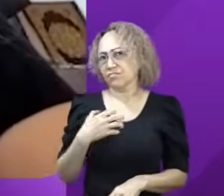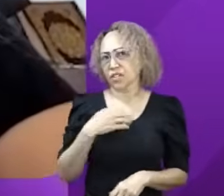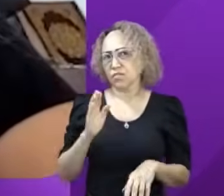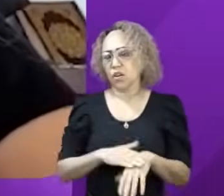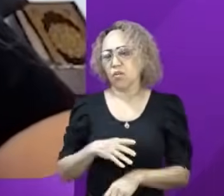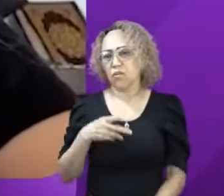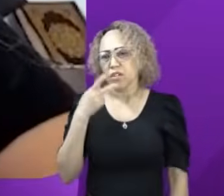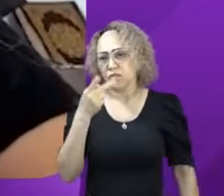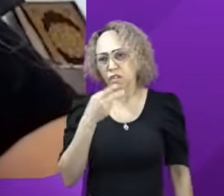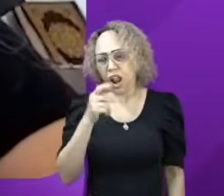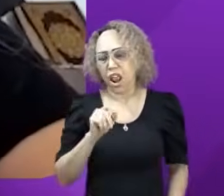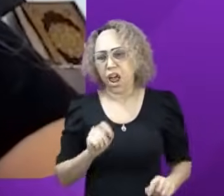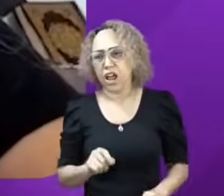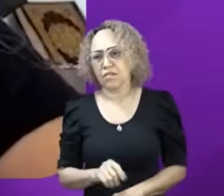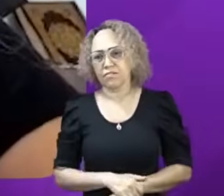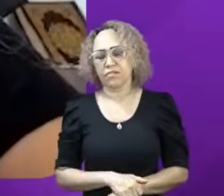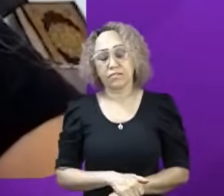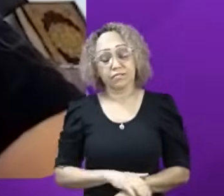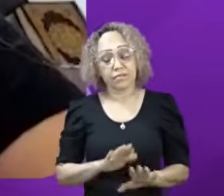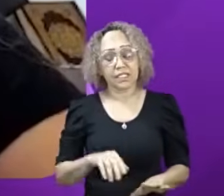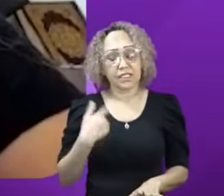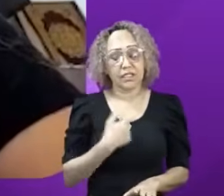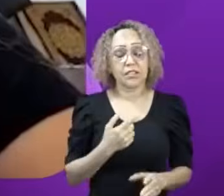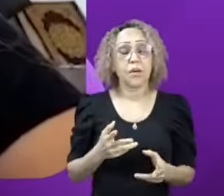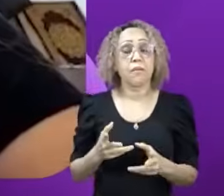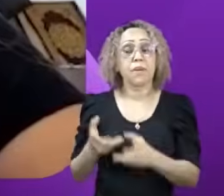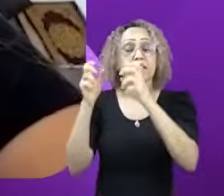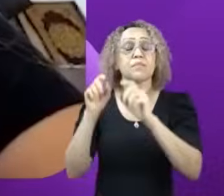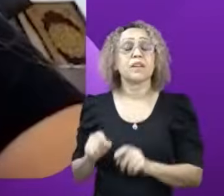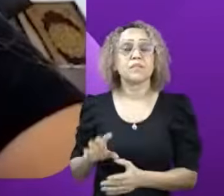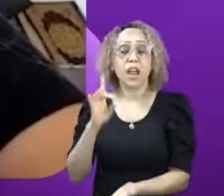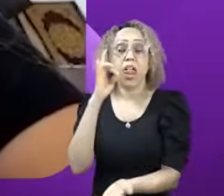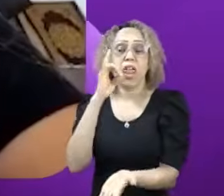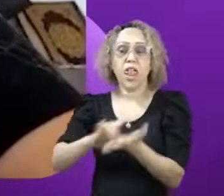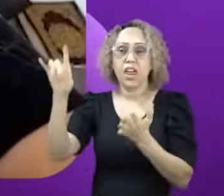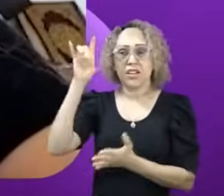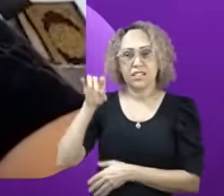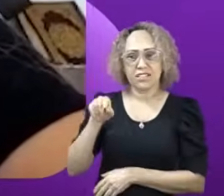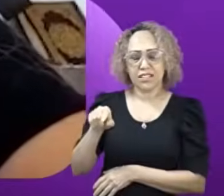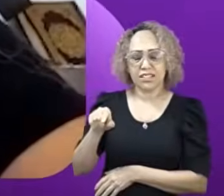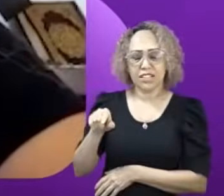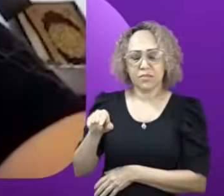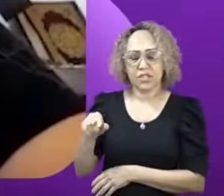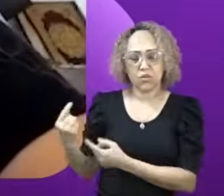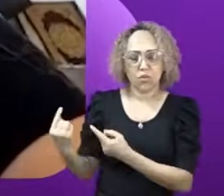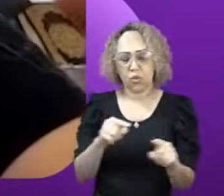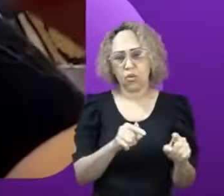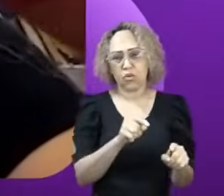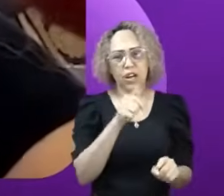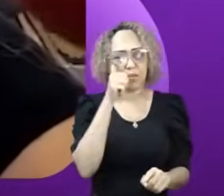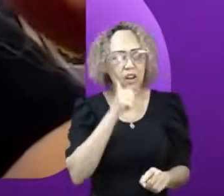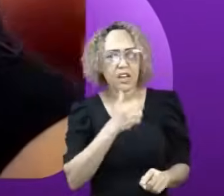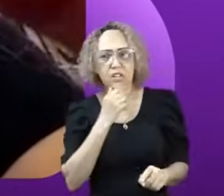Mas, assim, a gente percebe que o inimigo das trabalhadoras e trabalhadores é sempre o mesmo, né?